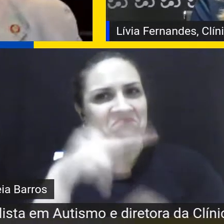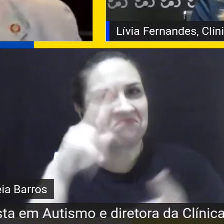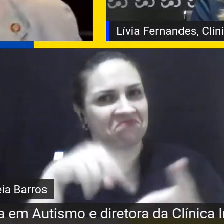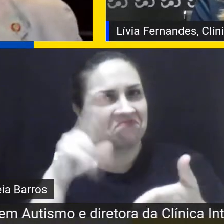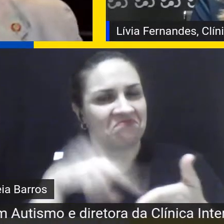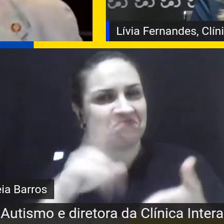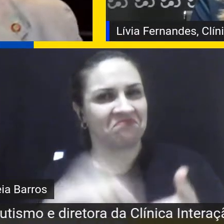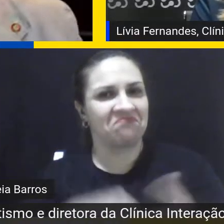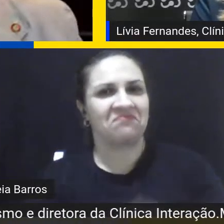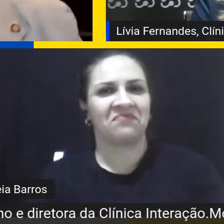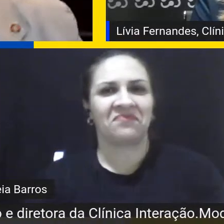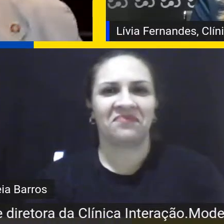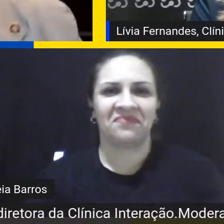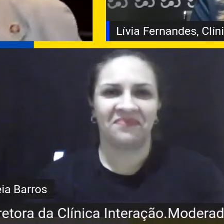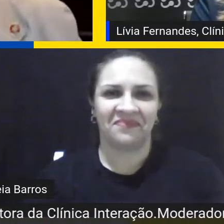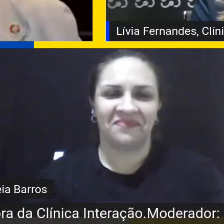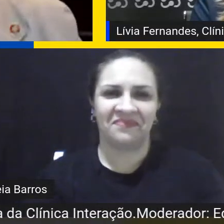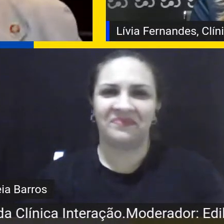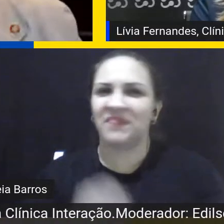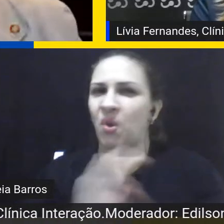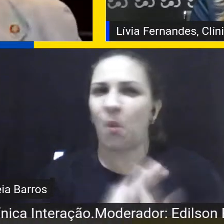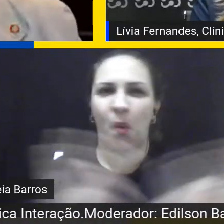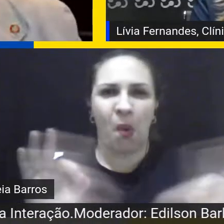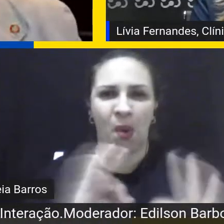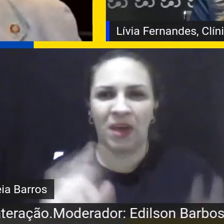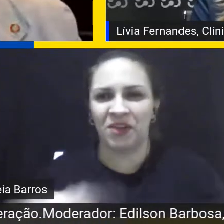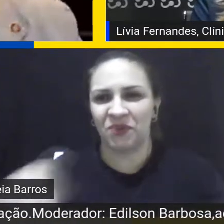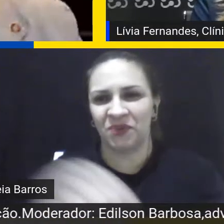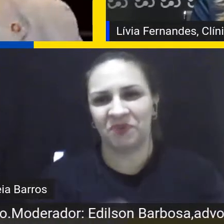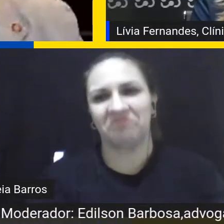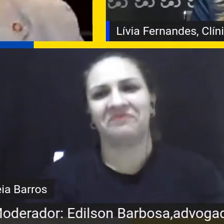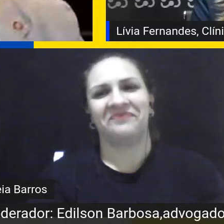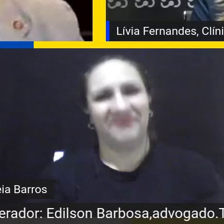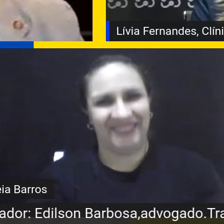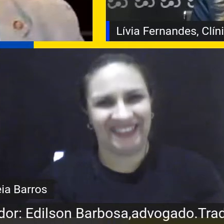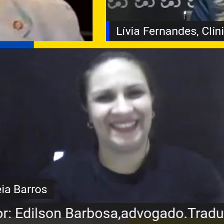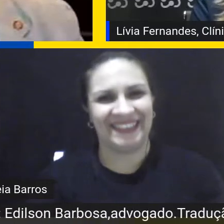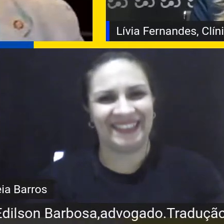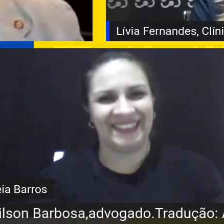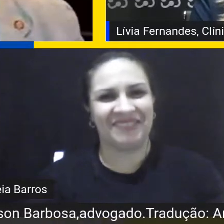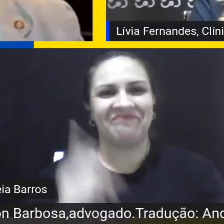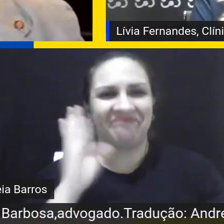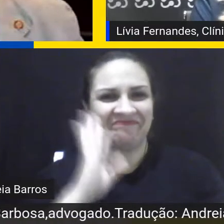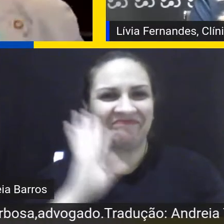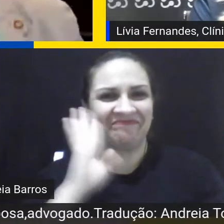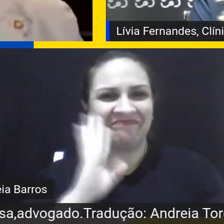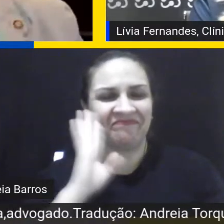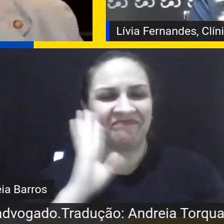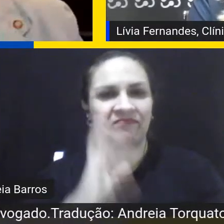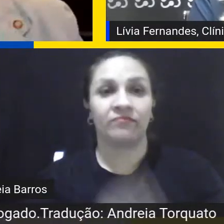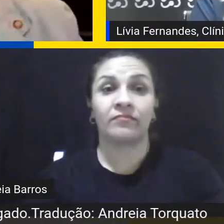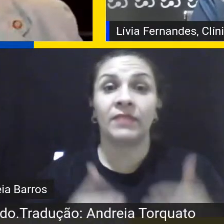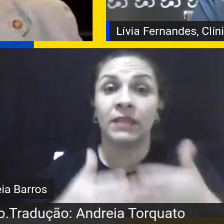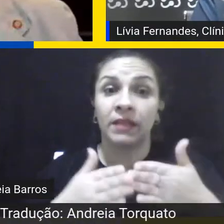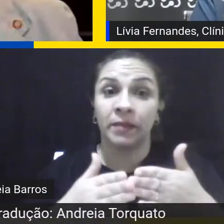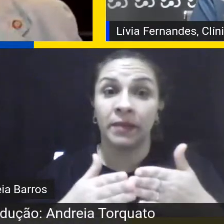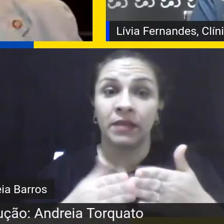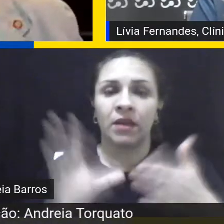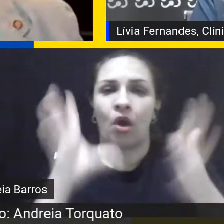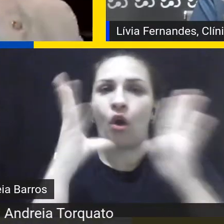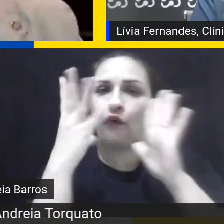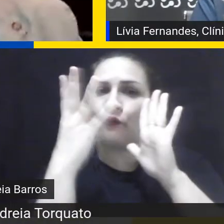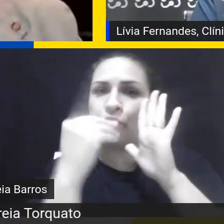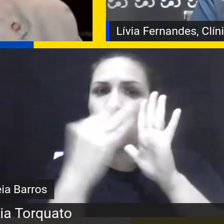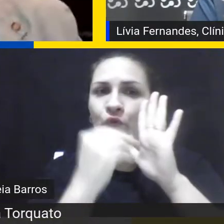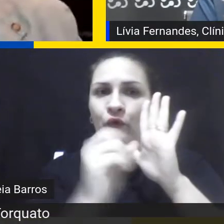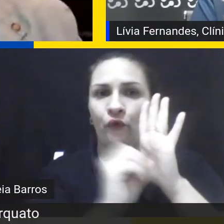Eu recomendo essa literatura para todos vocês. Lívia, faz o favor, peça para colocar aqui